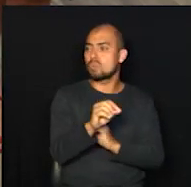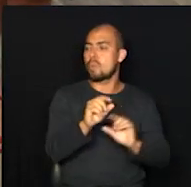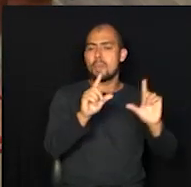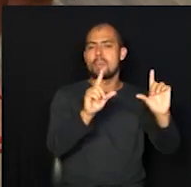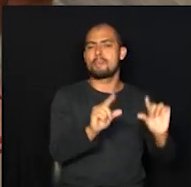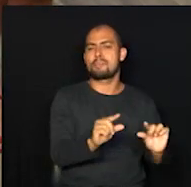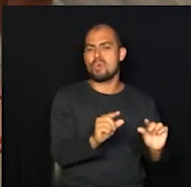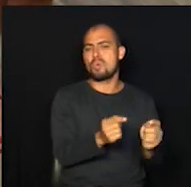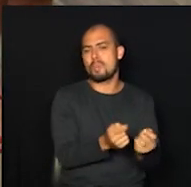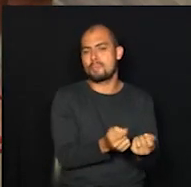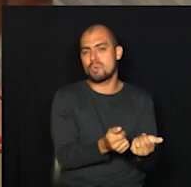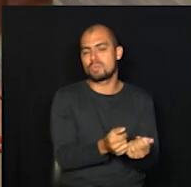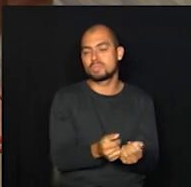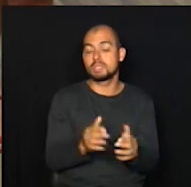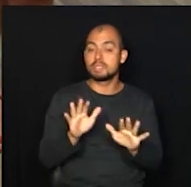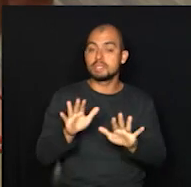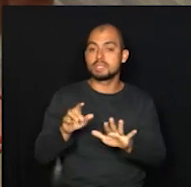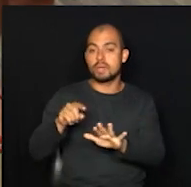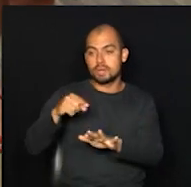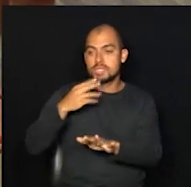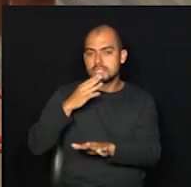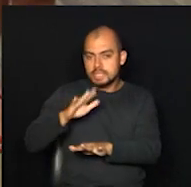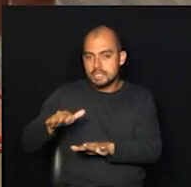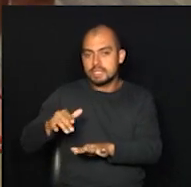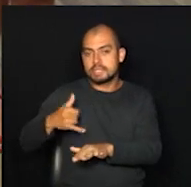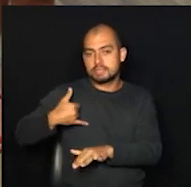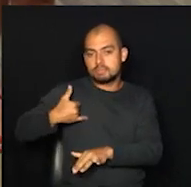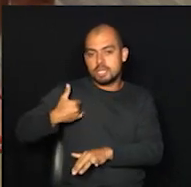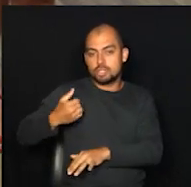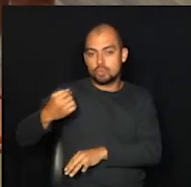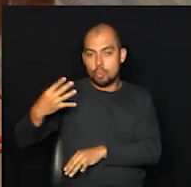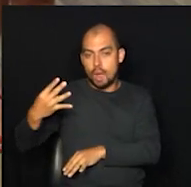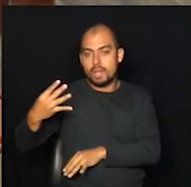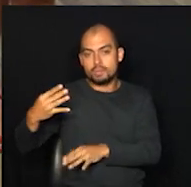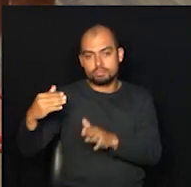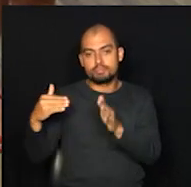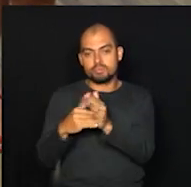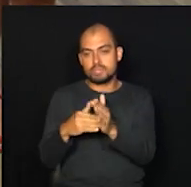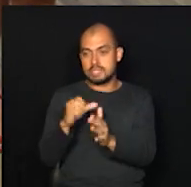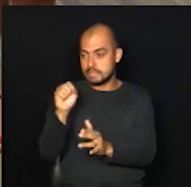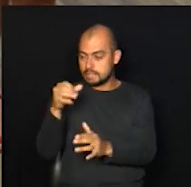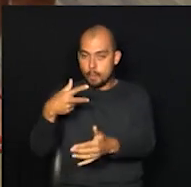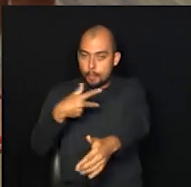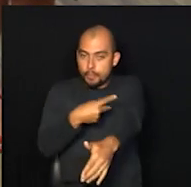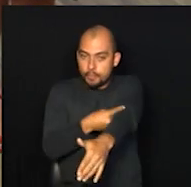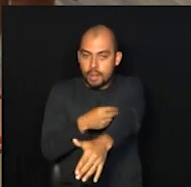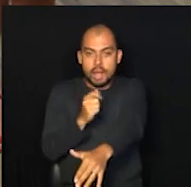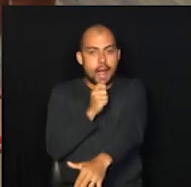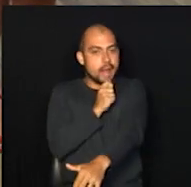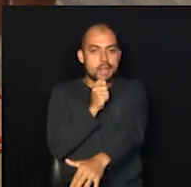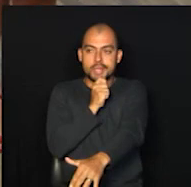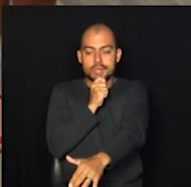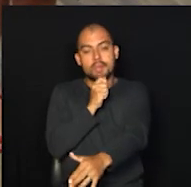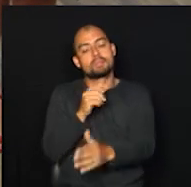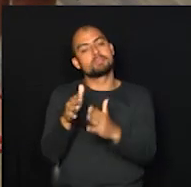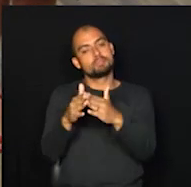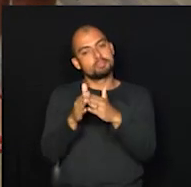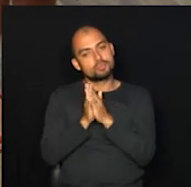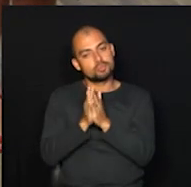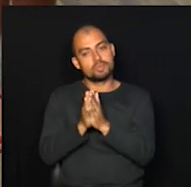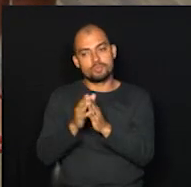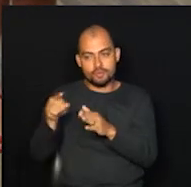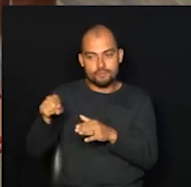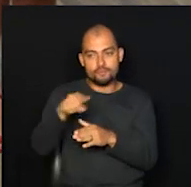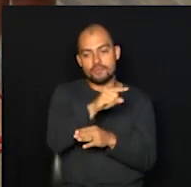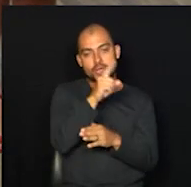até 4 anos, você que é pai, você que é responsável, ainda não vacinou o seu filho, por favor, leve até um centro